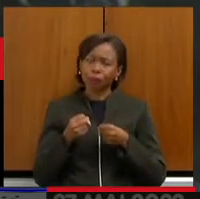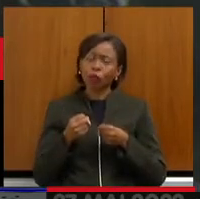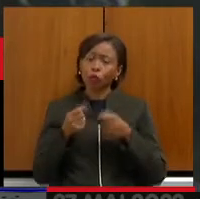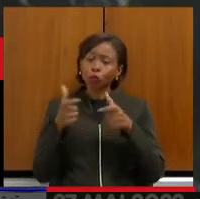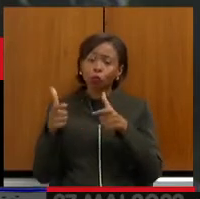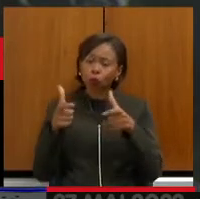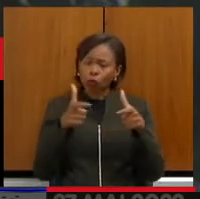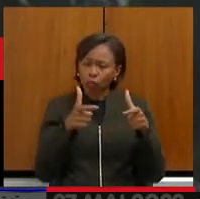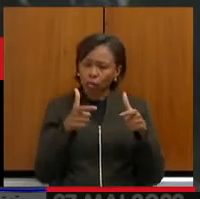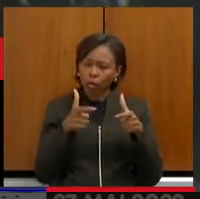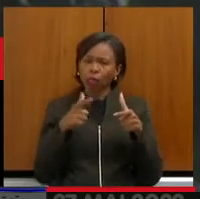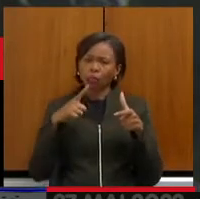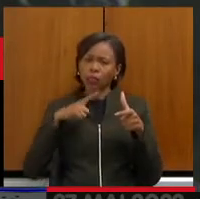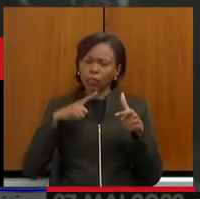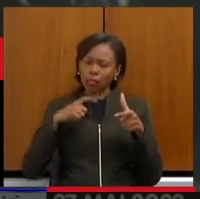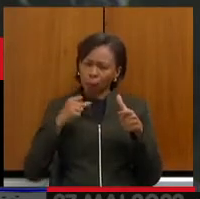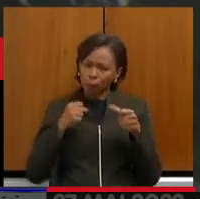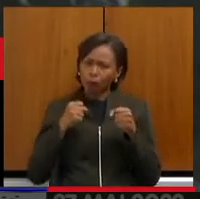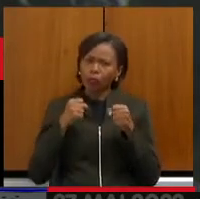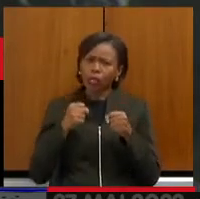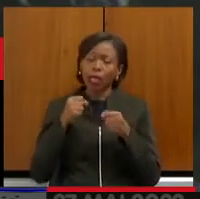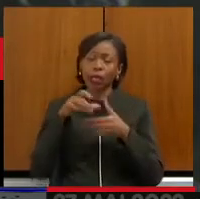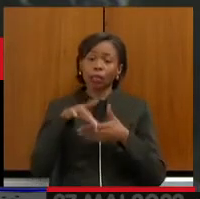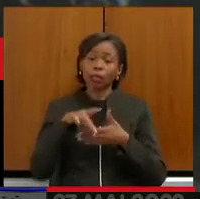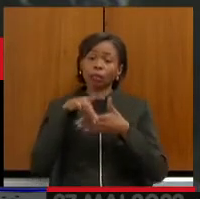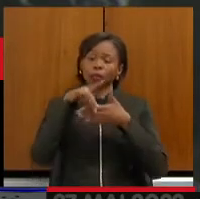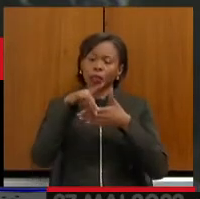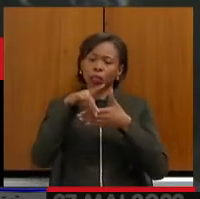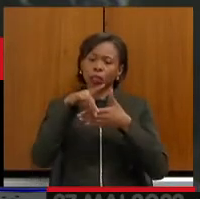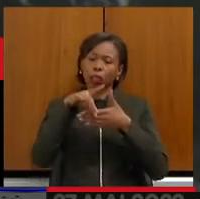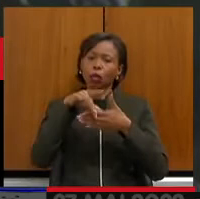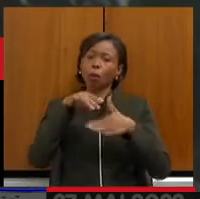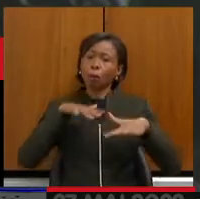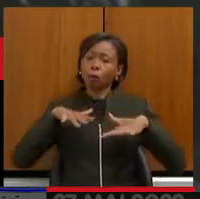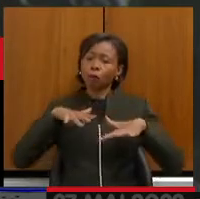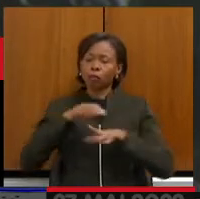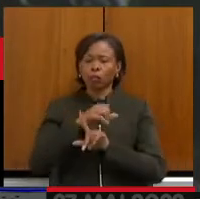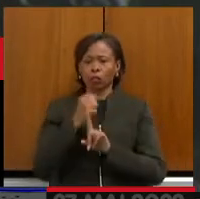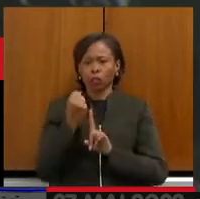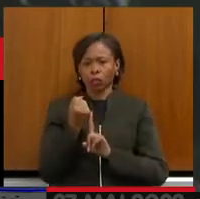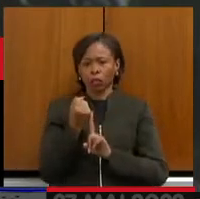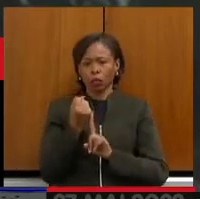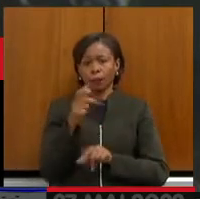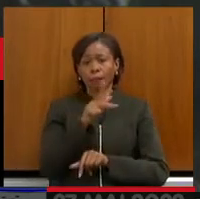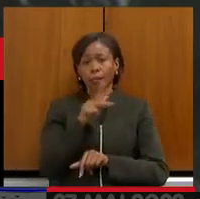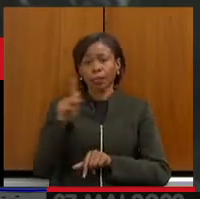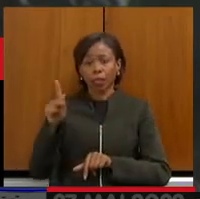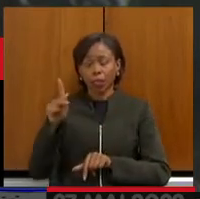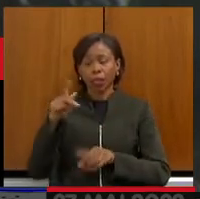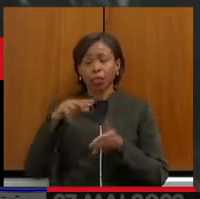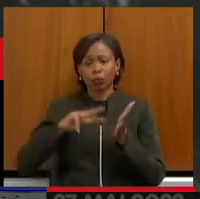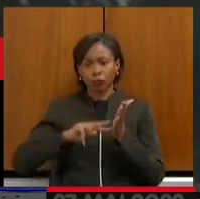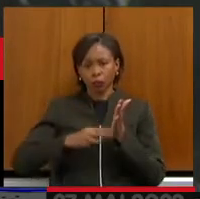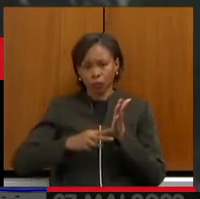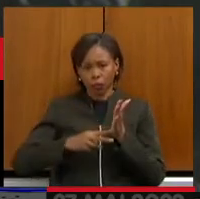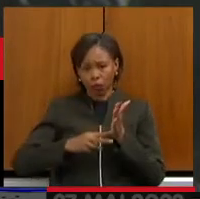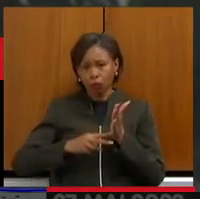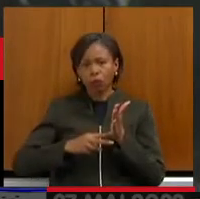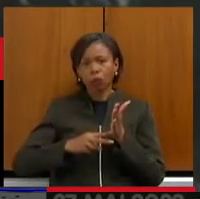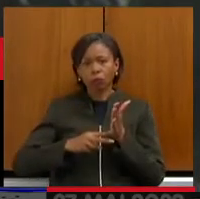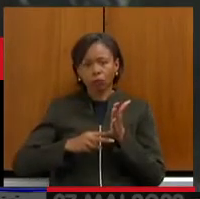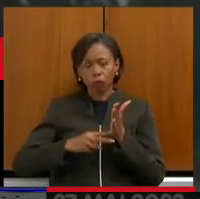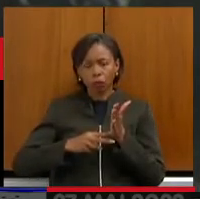das Comunidades nas lideranças dos movimentos sociais nas presidências dos sindicatos nas